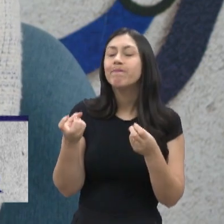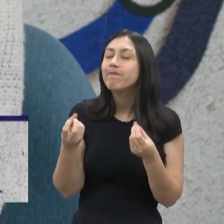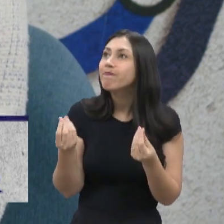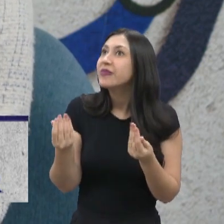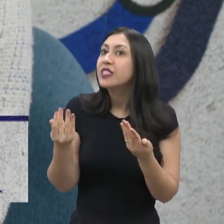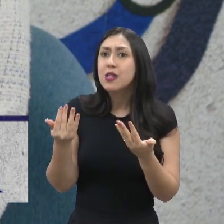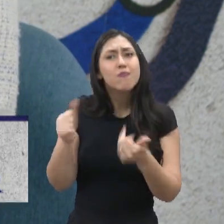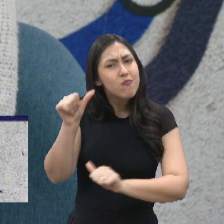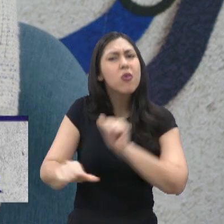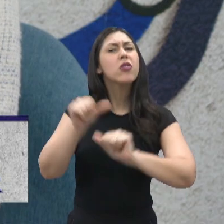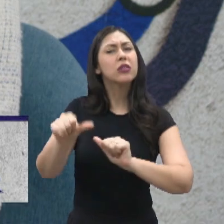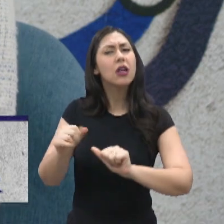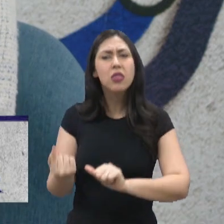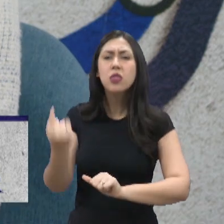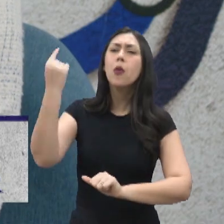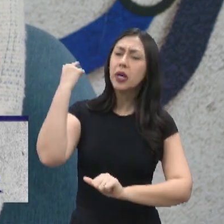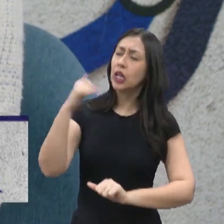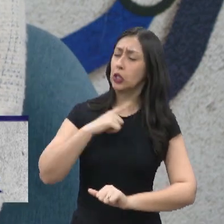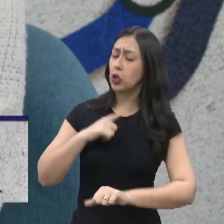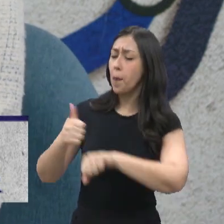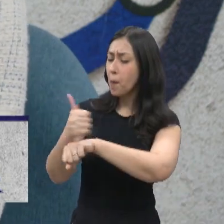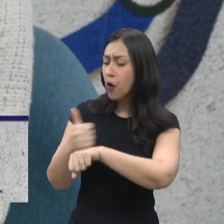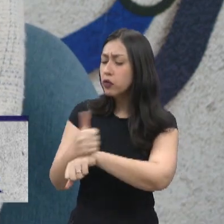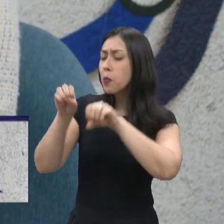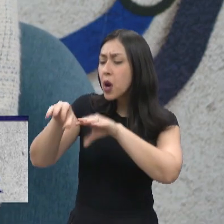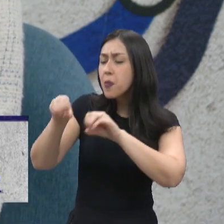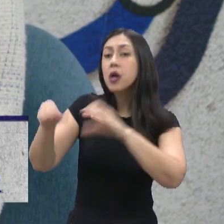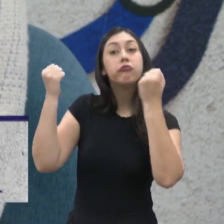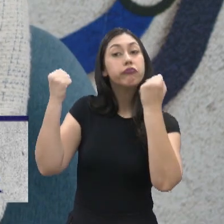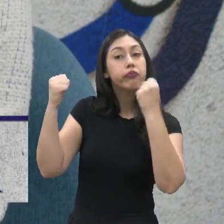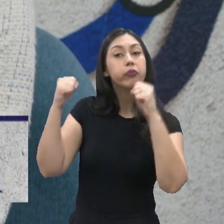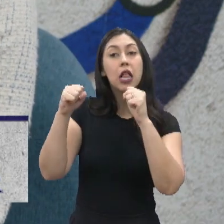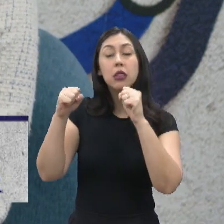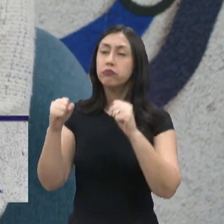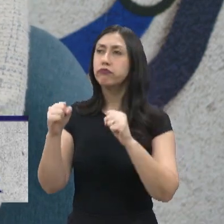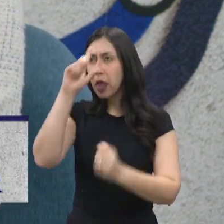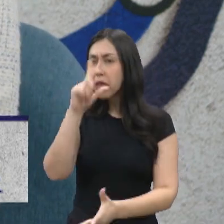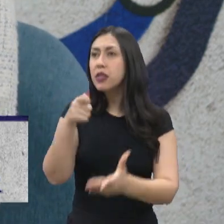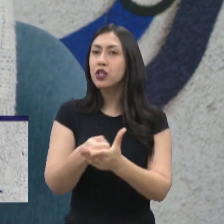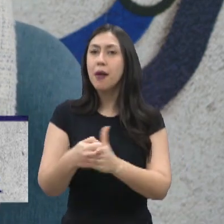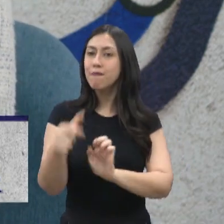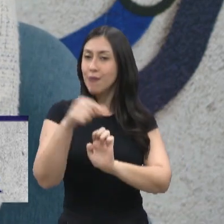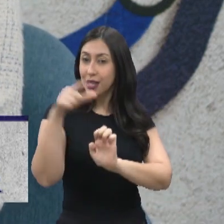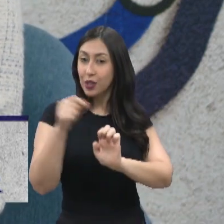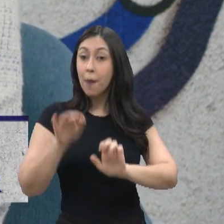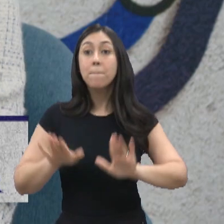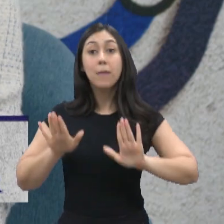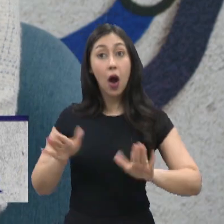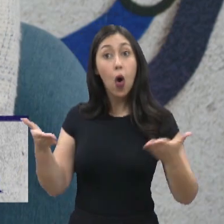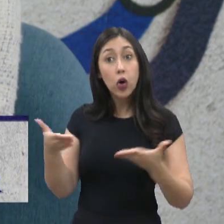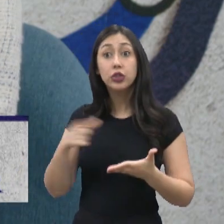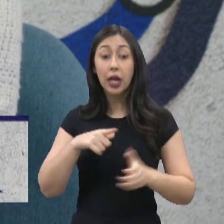mudança mesmo. Antes a gente tinha esse profissional de educação física que resolvia ser empreendedor e hoje a gente tem o empreendedor, que é formado